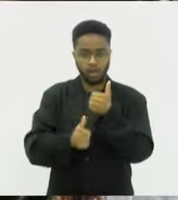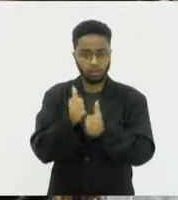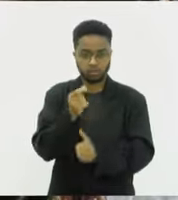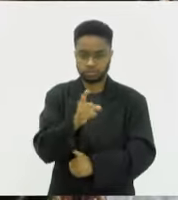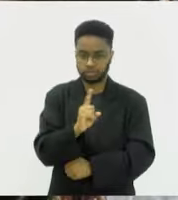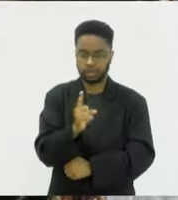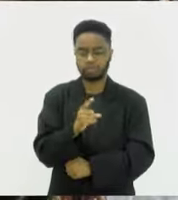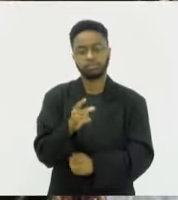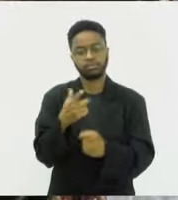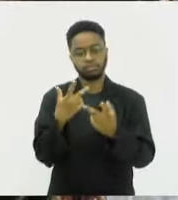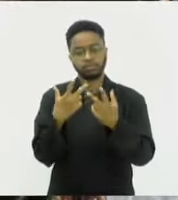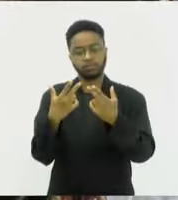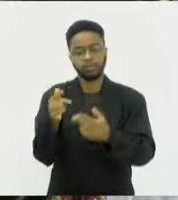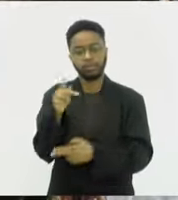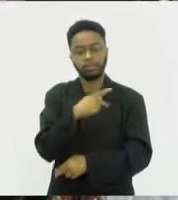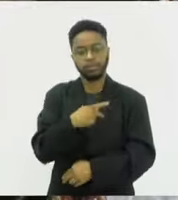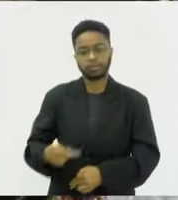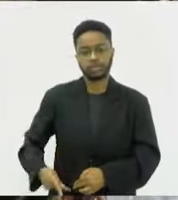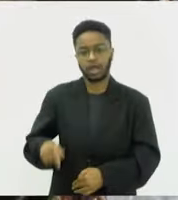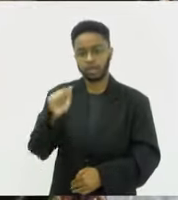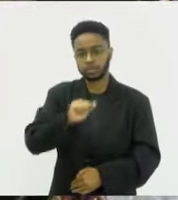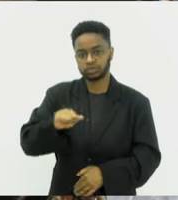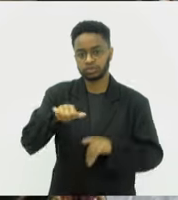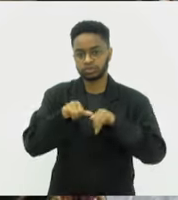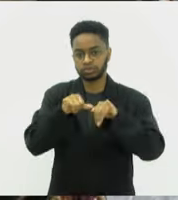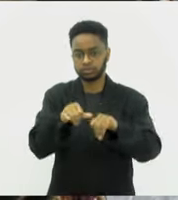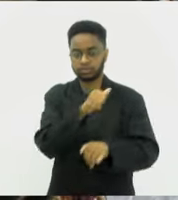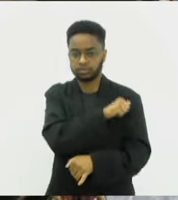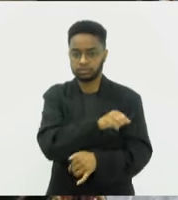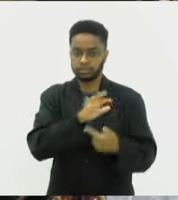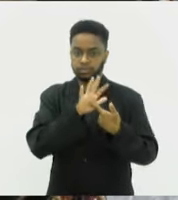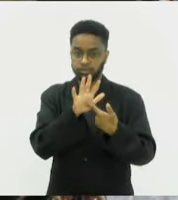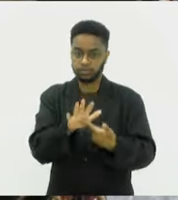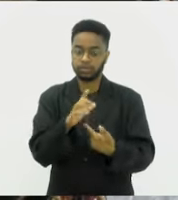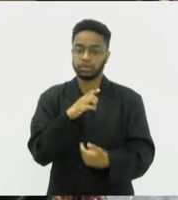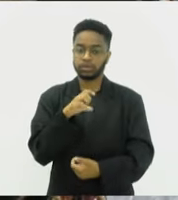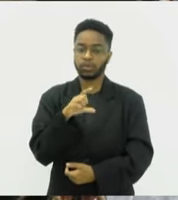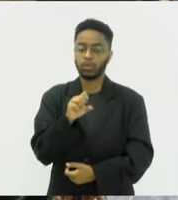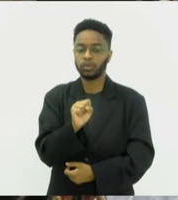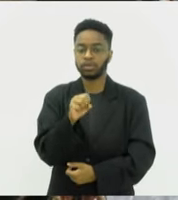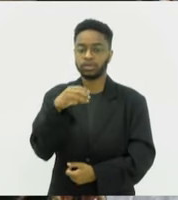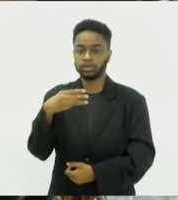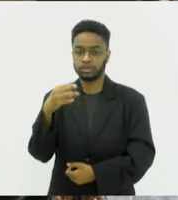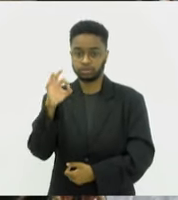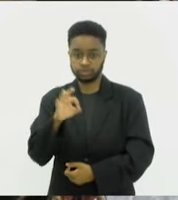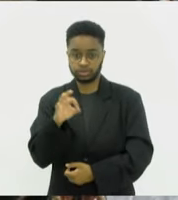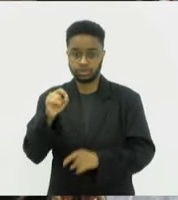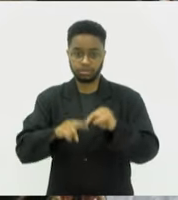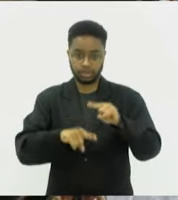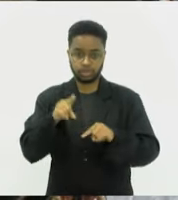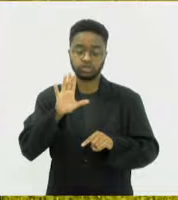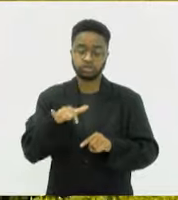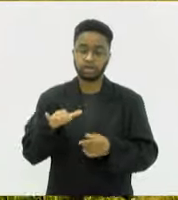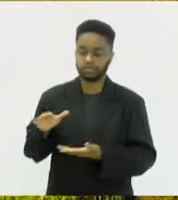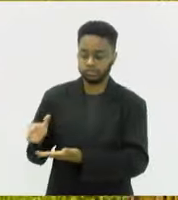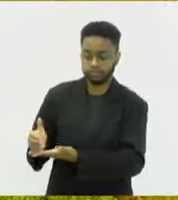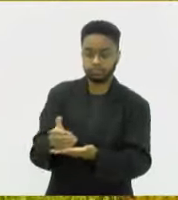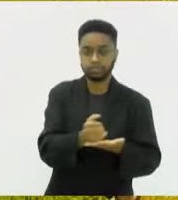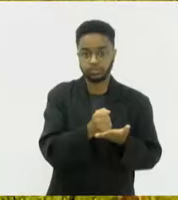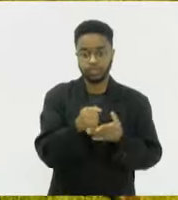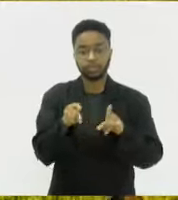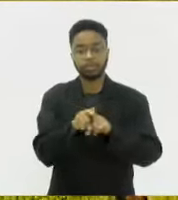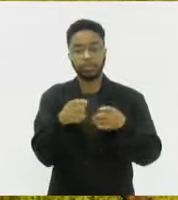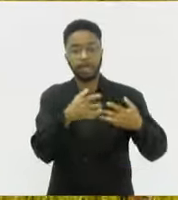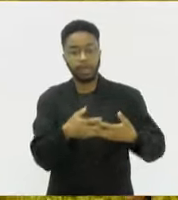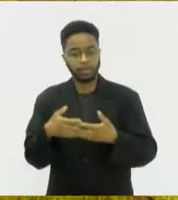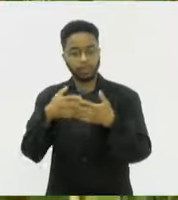Associação dos Supermercados do Rio de Janeiro. Além de 83% da última safra do alimento já terem sido colhidos, caminhões já